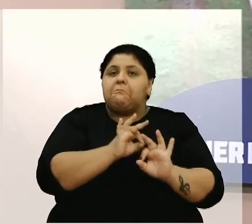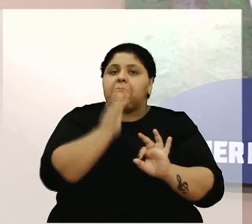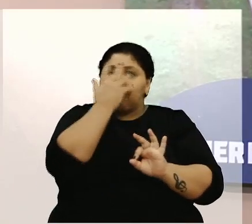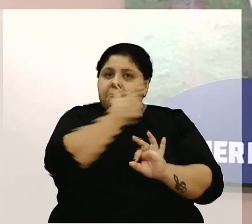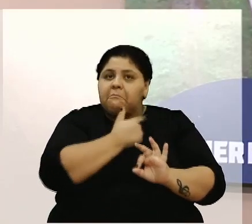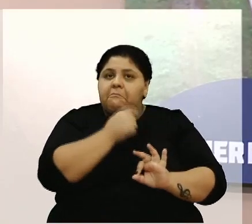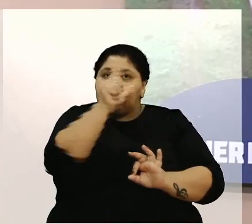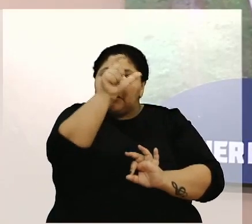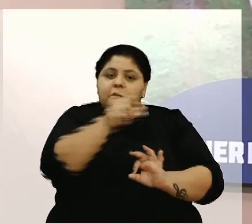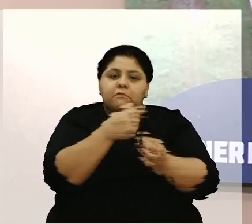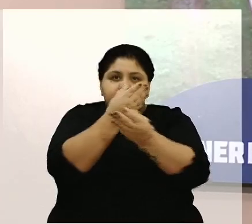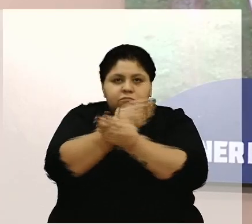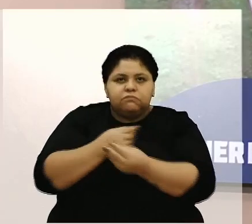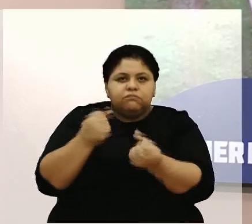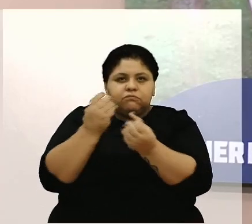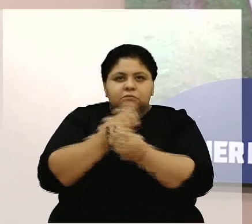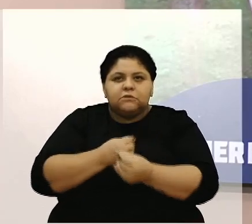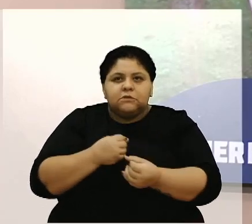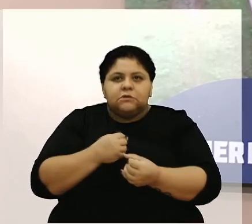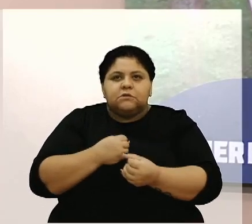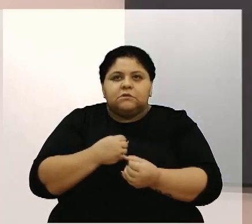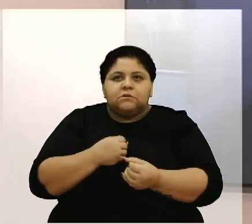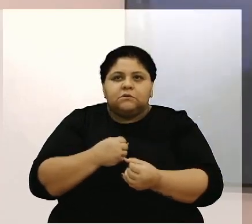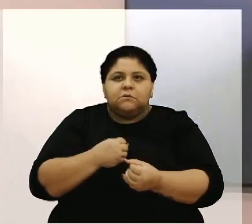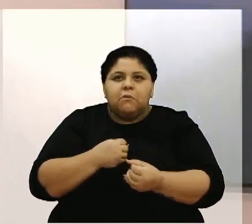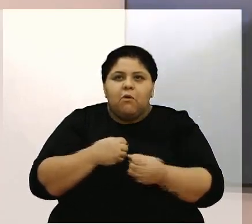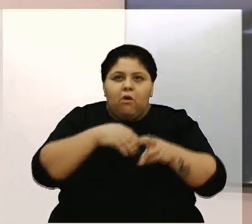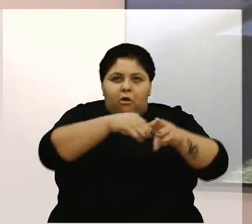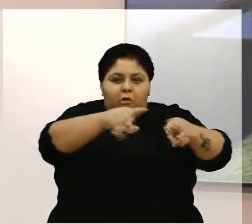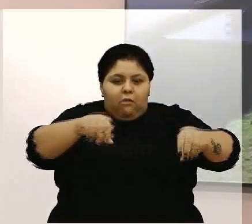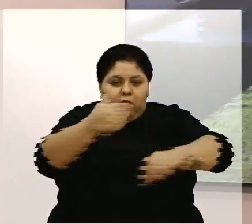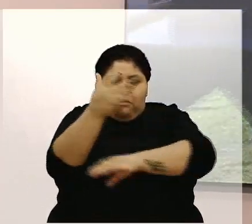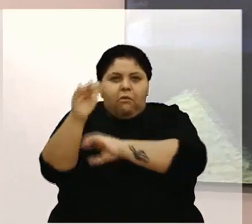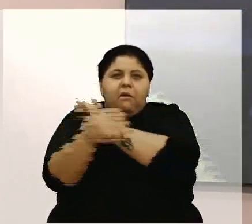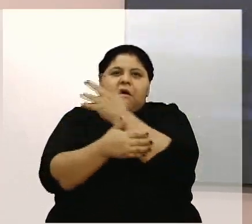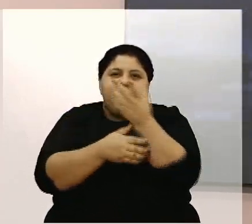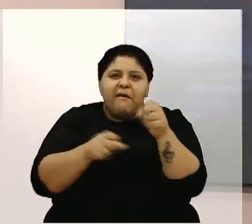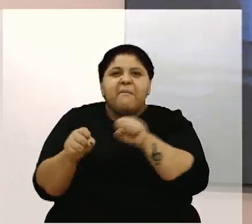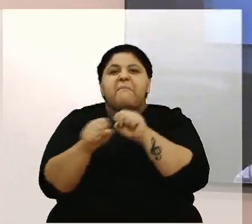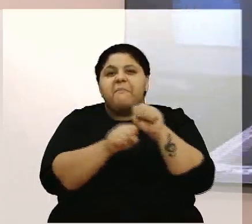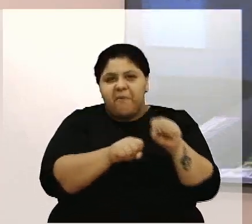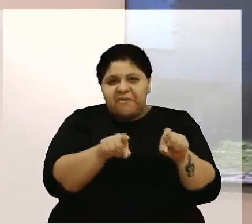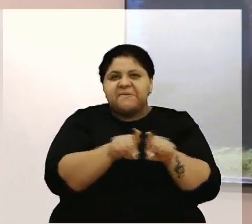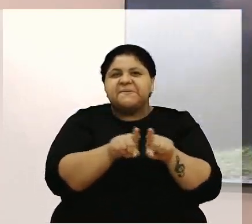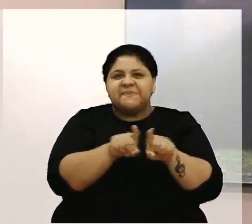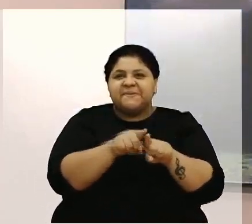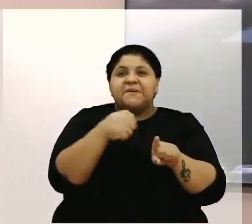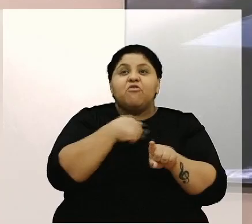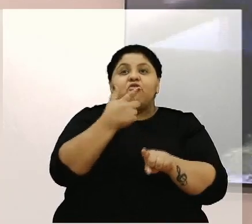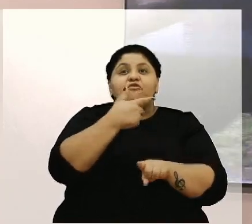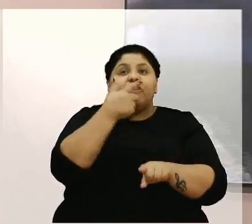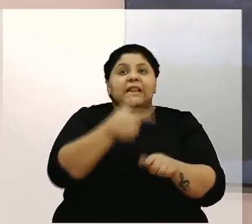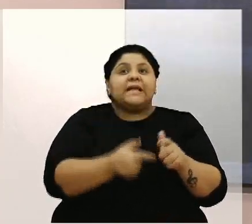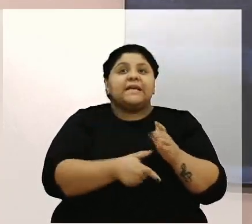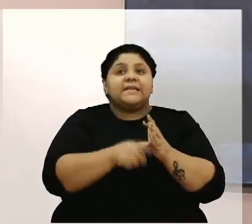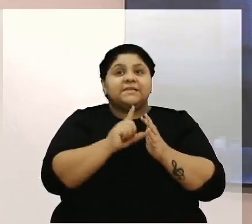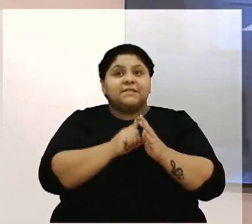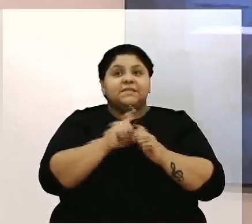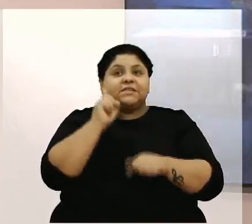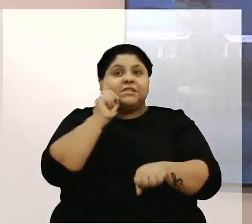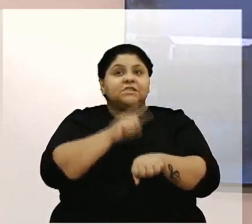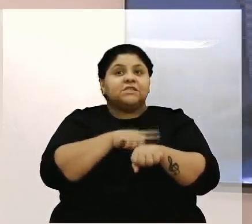tiver a sensibilidade de plantar uma grama do lado, pode ter certeza, e é o que eu disse antes, que a hora que